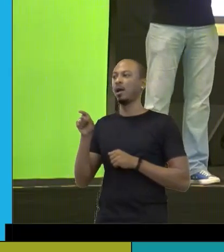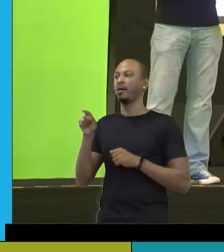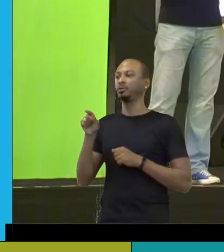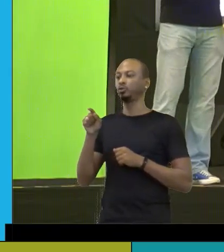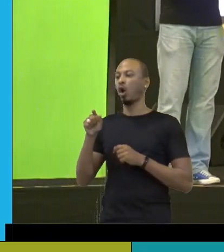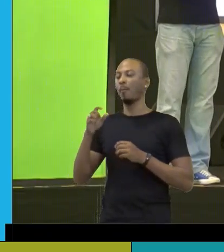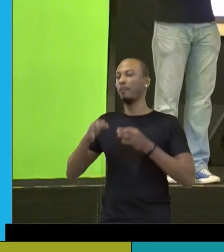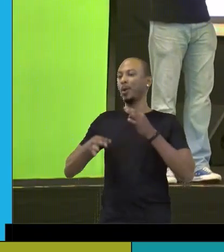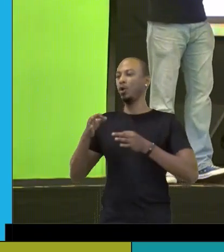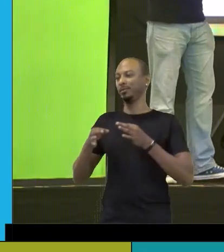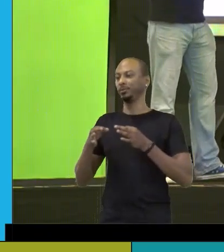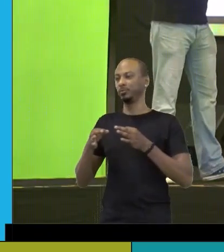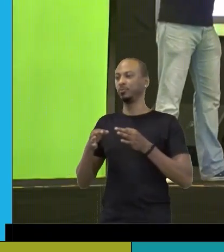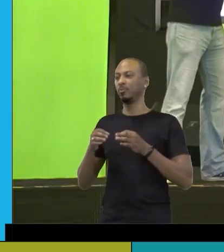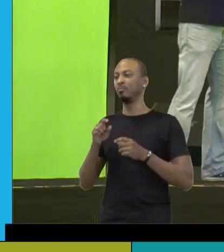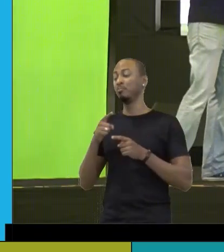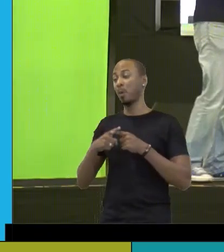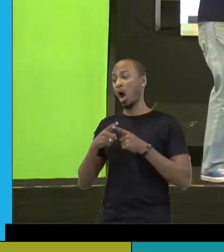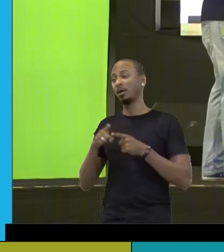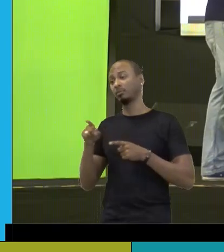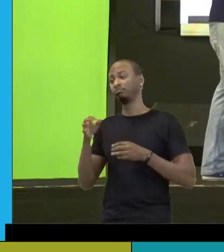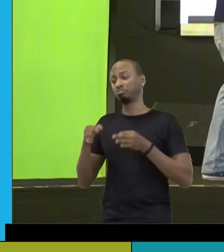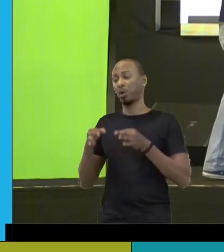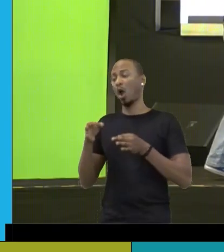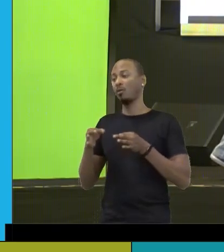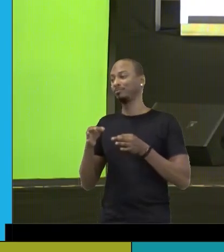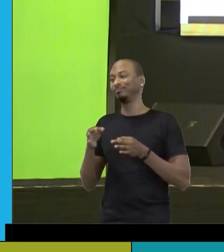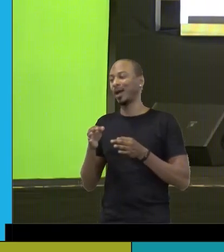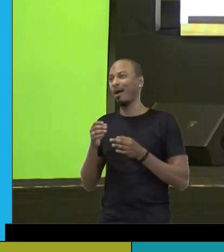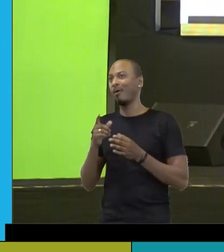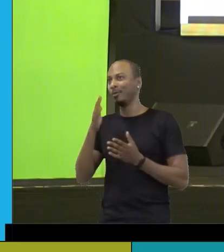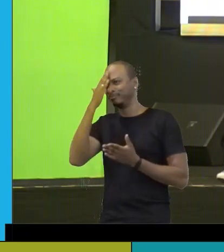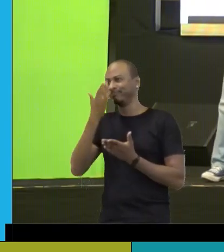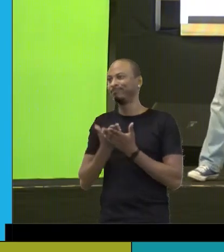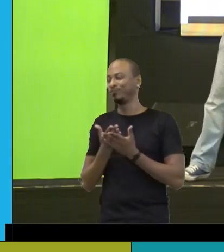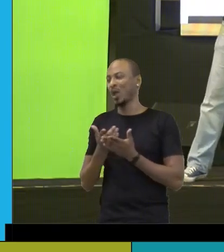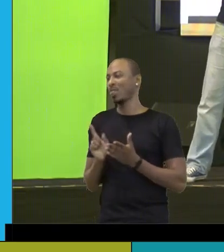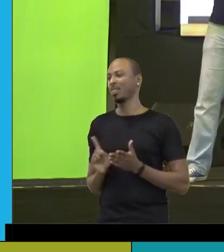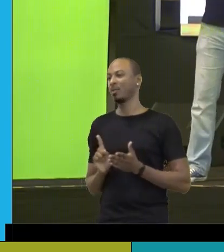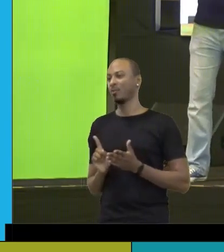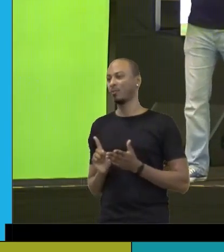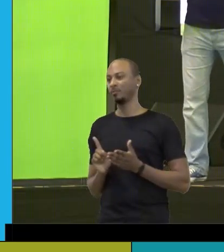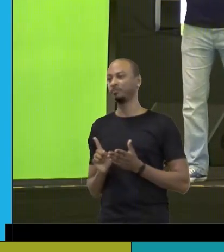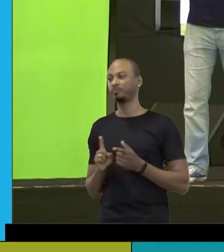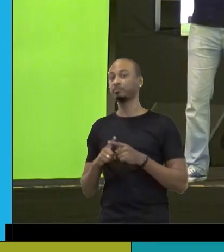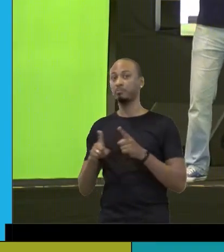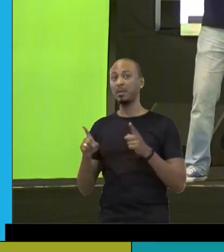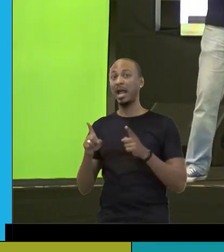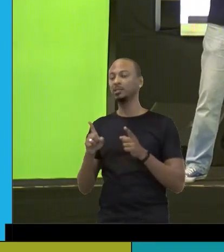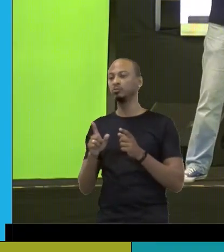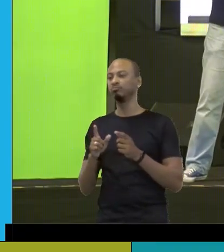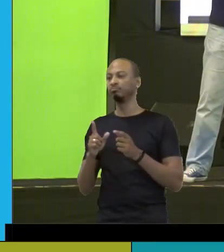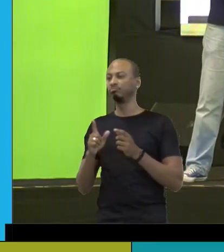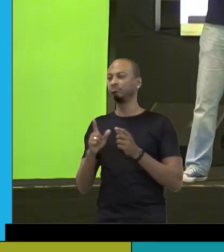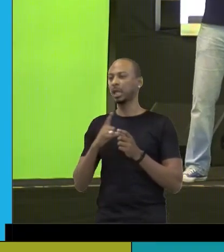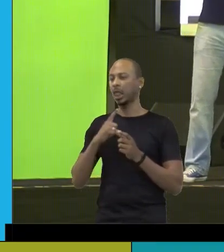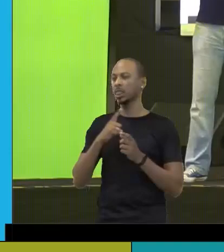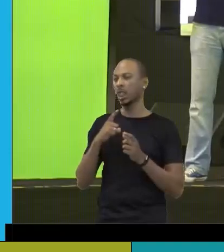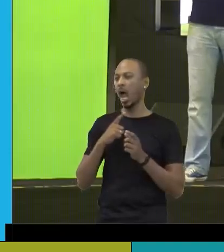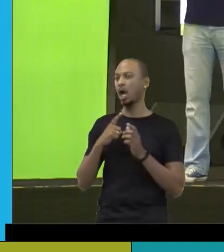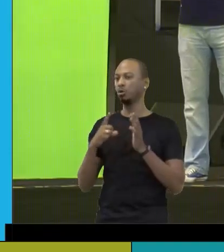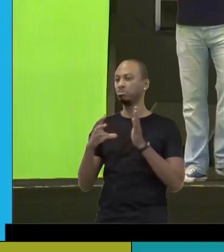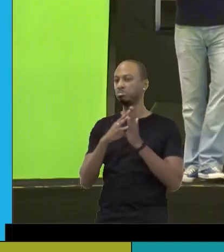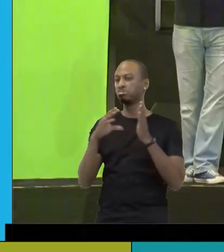eu te pergunto, construir um modelo de sociedade onde os políticos seriam substituídos